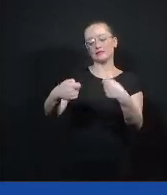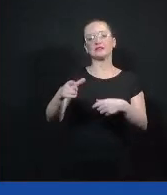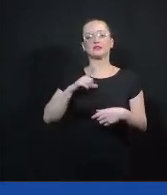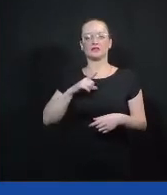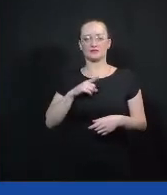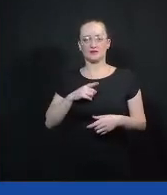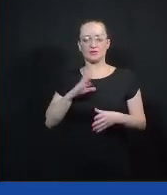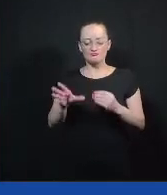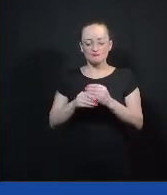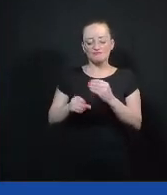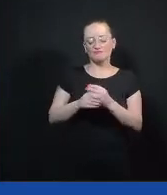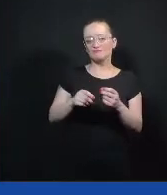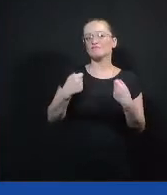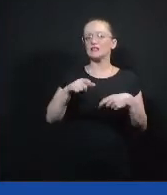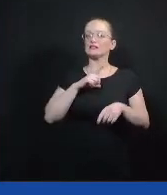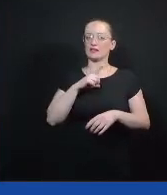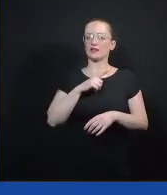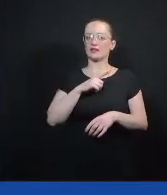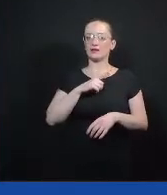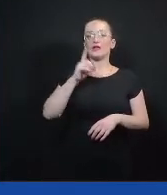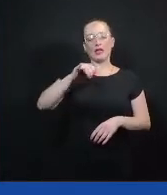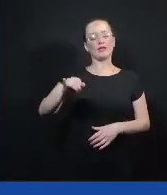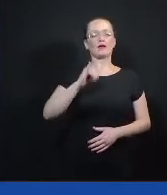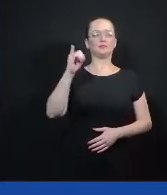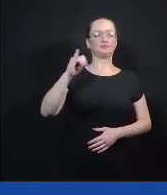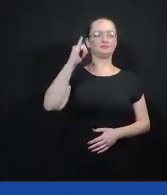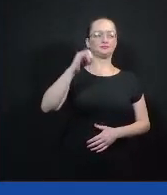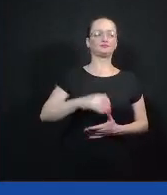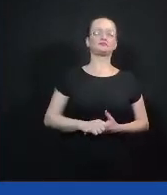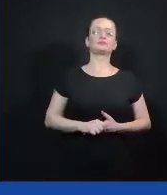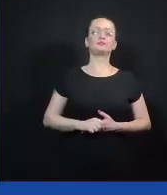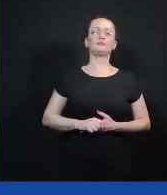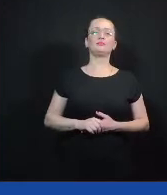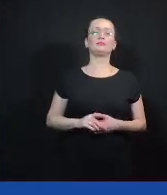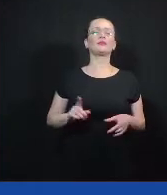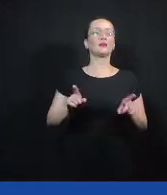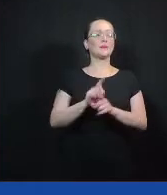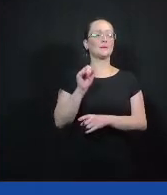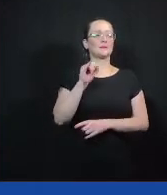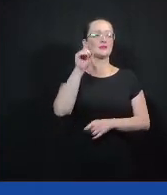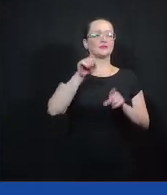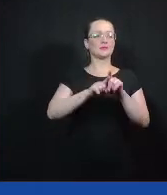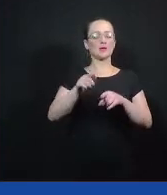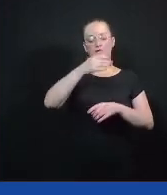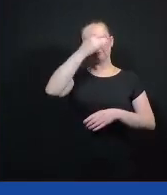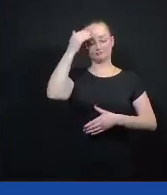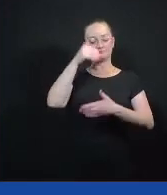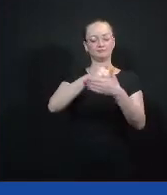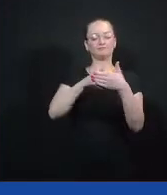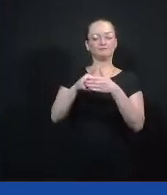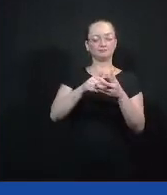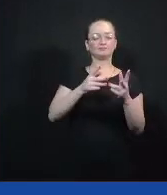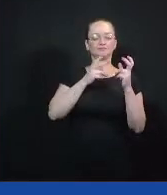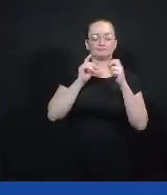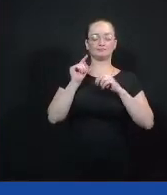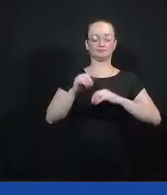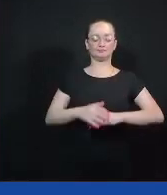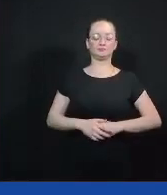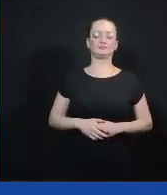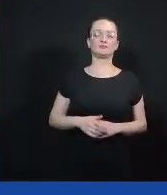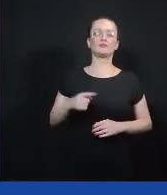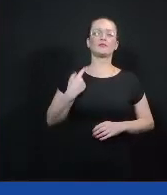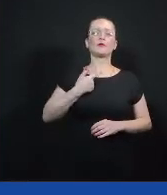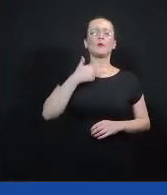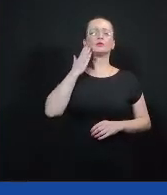de agregação, né? Isso tudo é muito importante, é importante que o eleitor e a eleitora considere isso, né? A gente